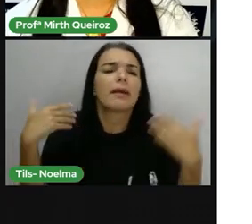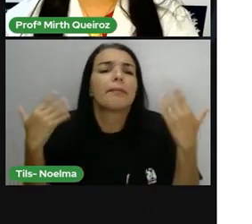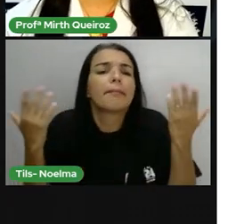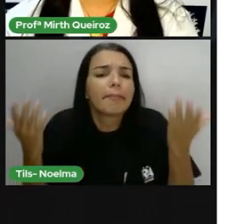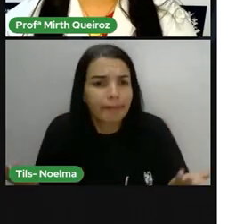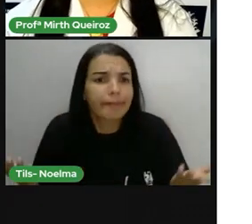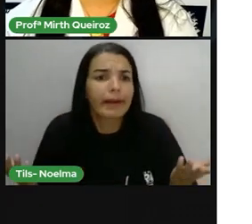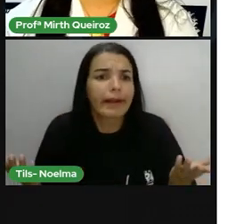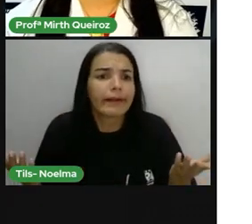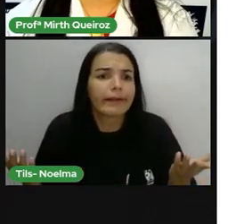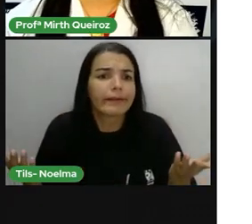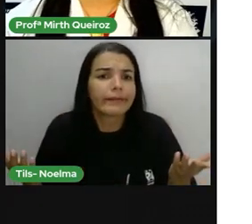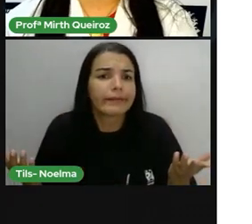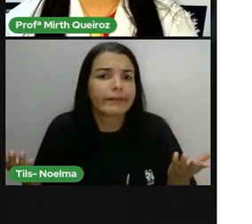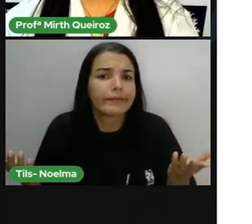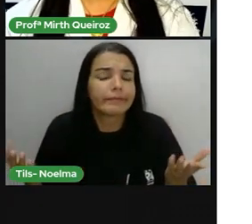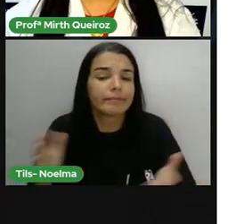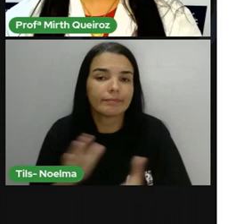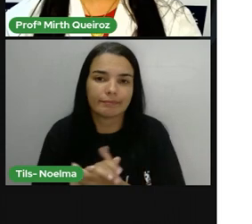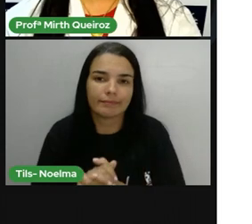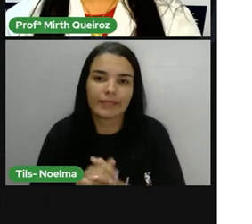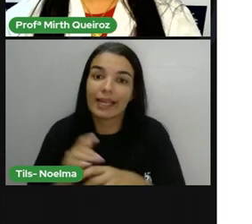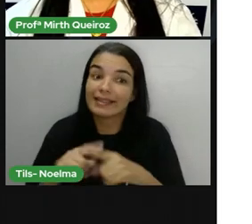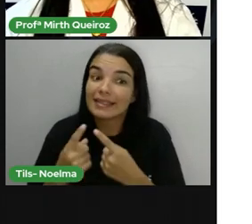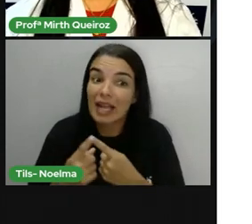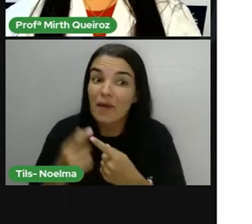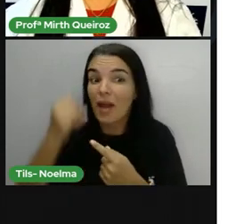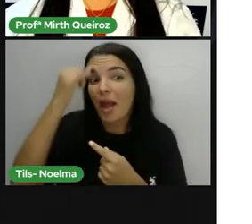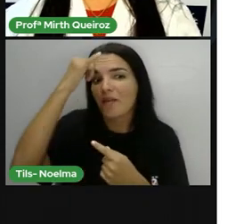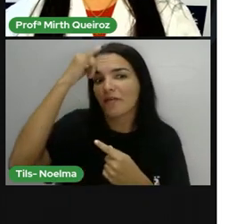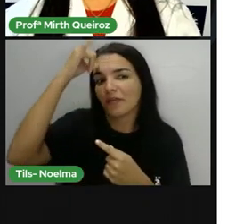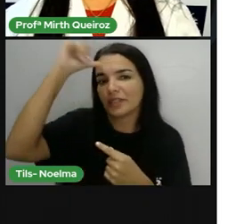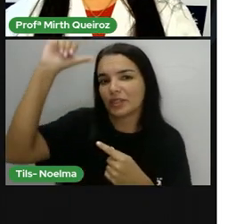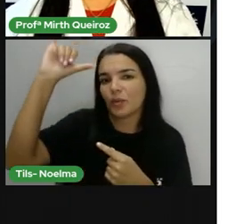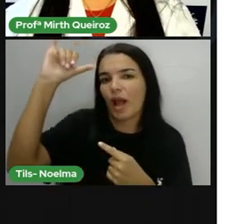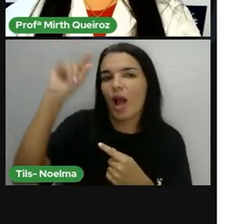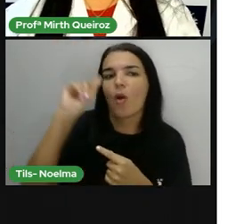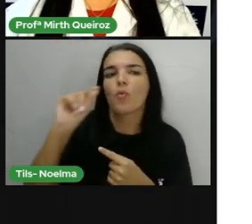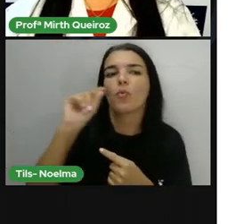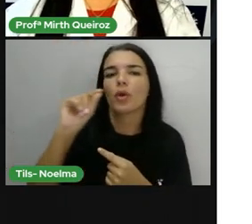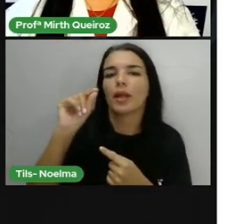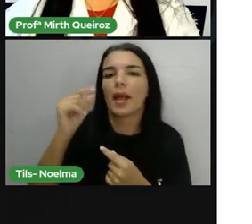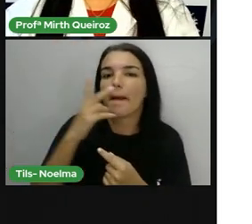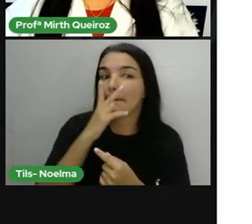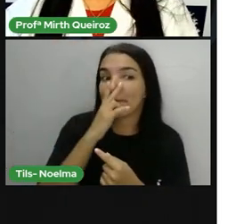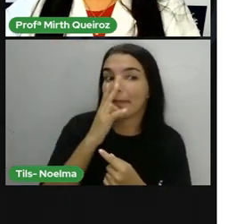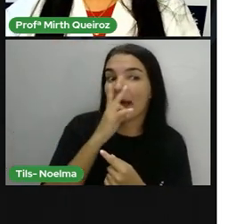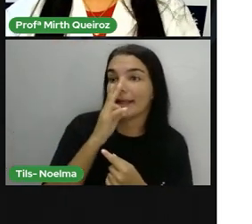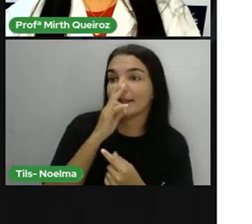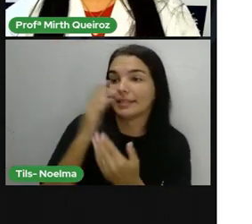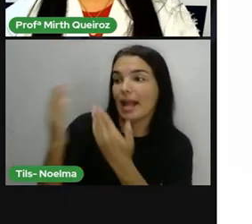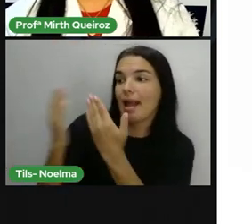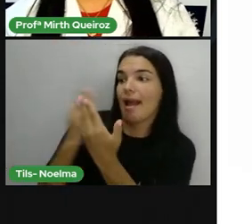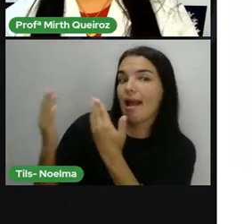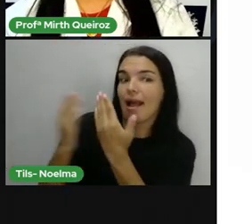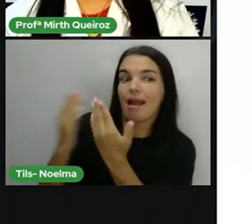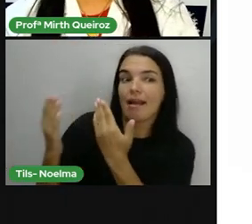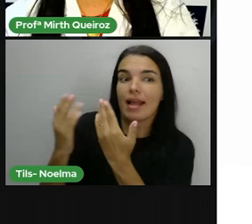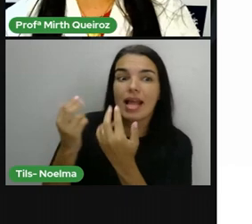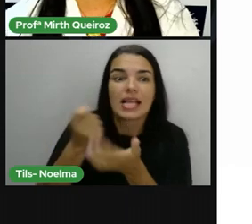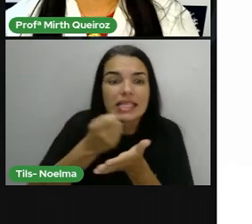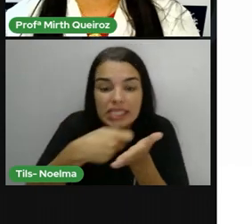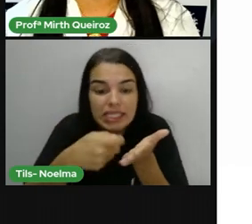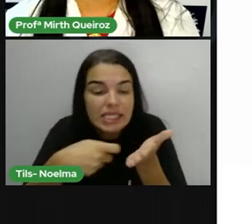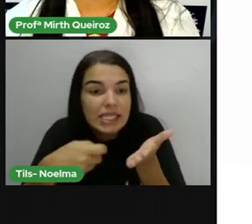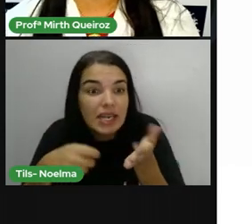que que acentuamos as palavras? Para evitar ambiguidades, né? Tem palavras que se escrevem praticamente da mesma forma